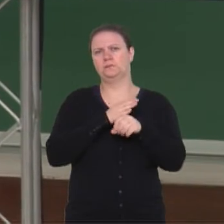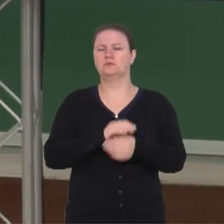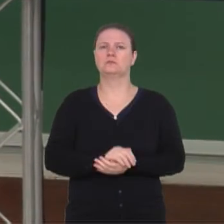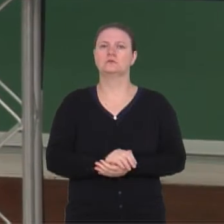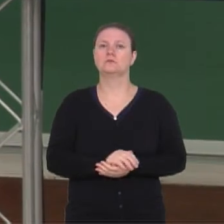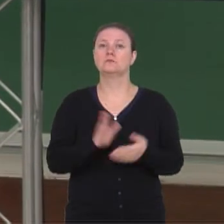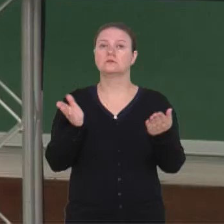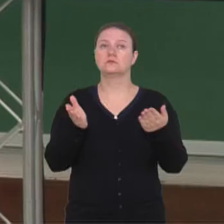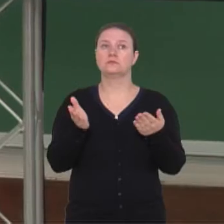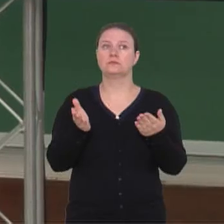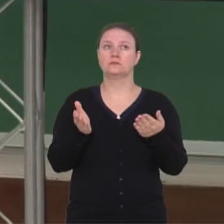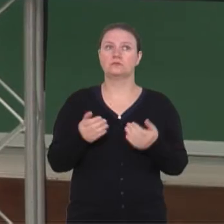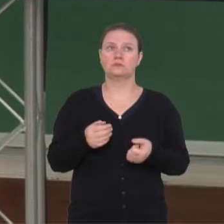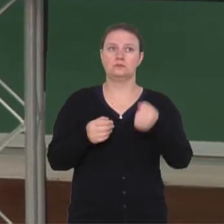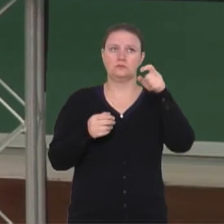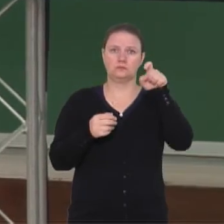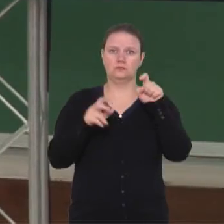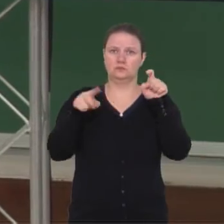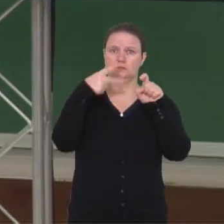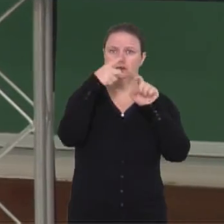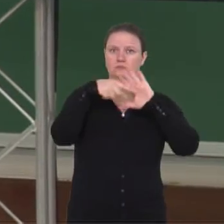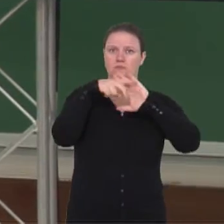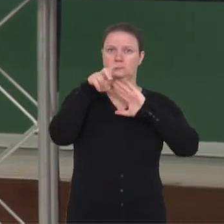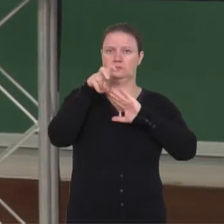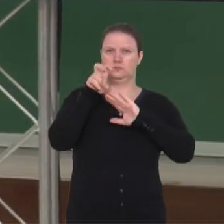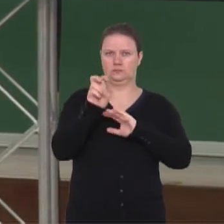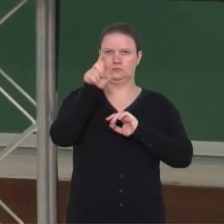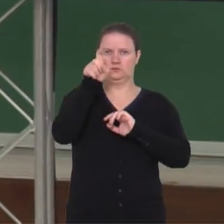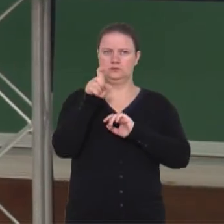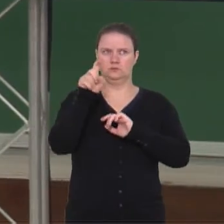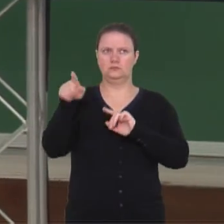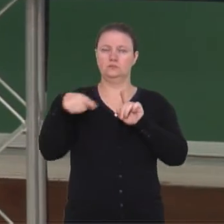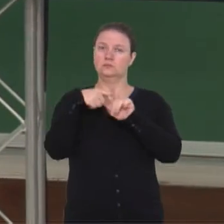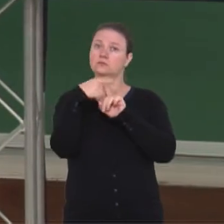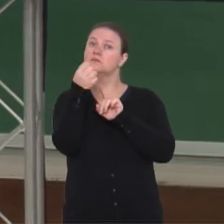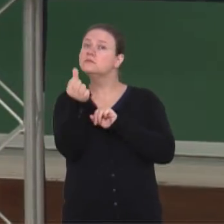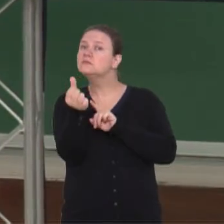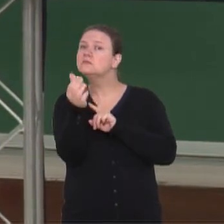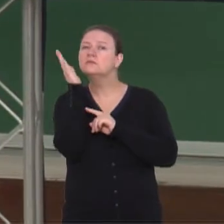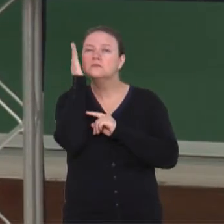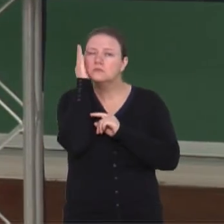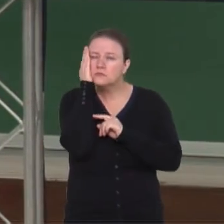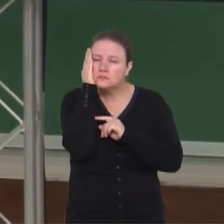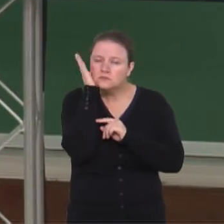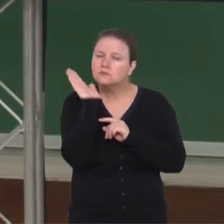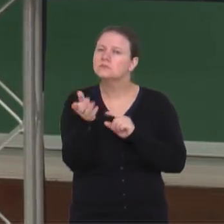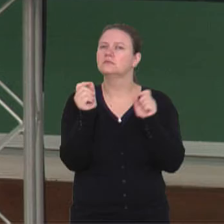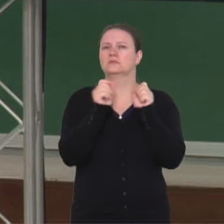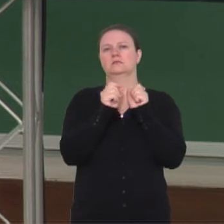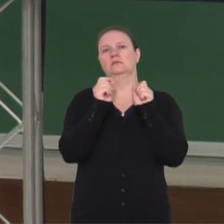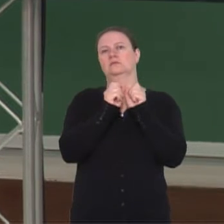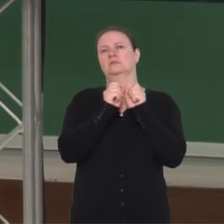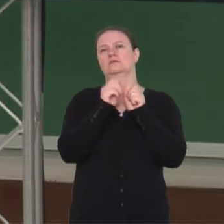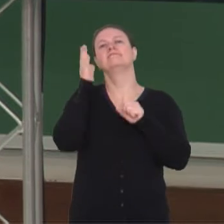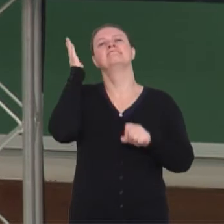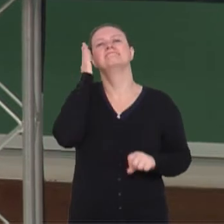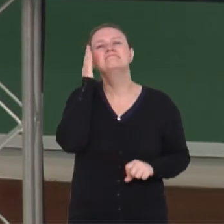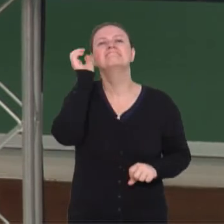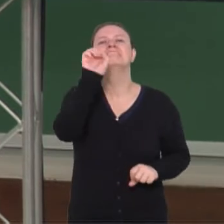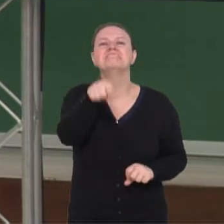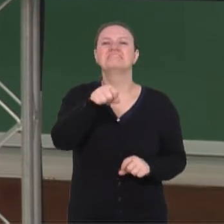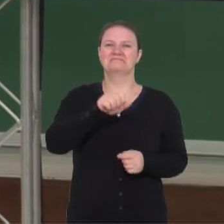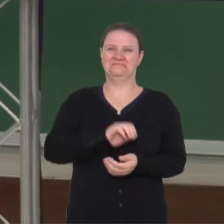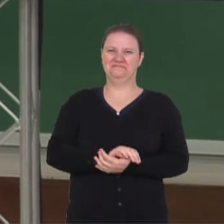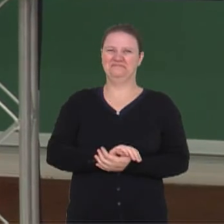ao quadrado menos 5x mais 6. O que a gente faz? Vocês sabem resolver equação de segundo grau, não sabem? Sabem.